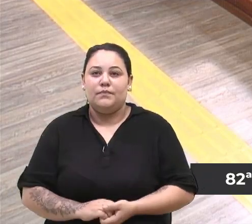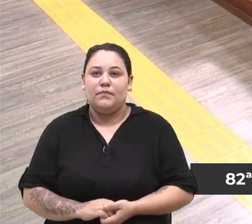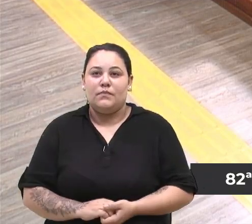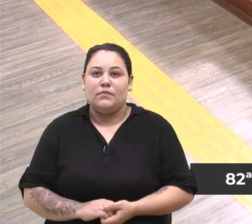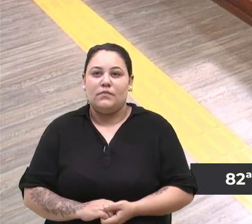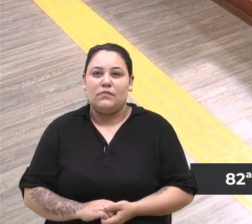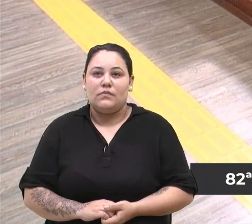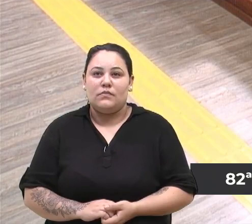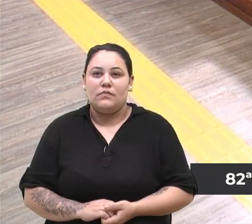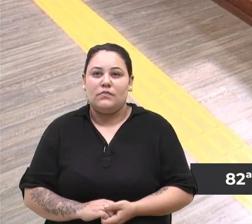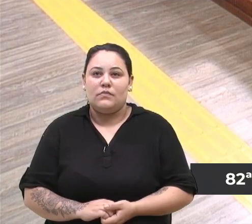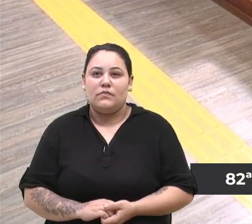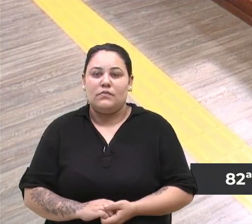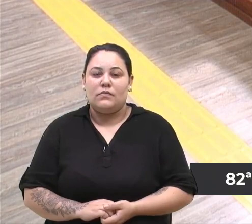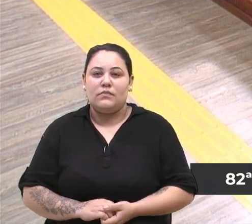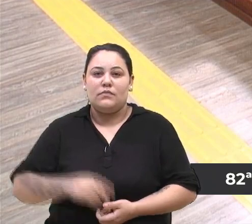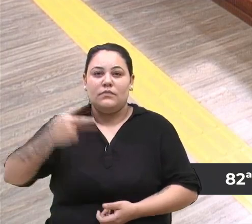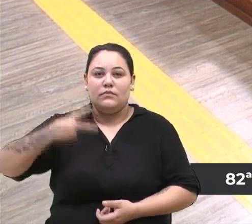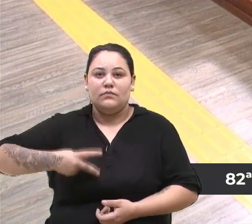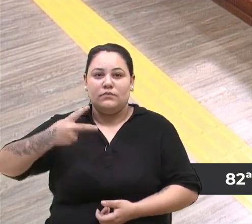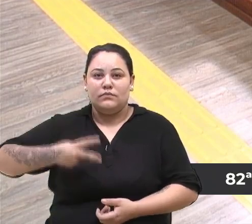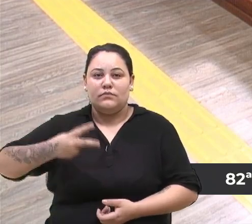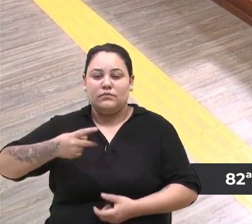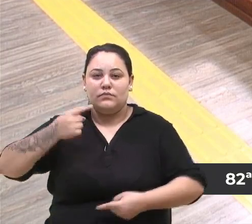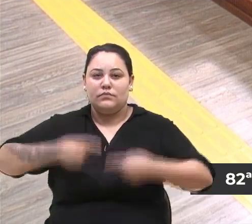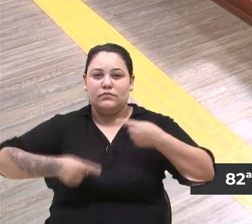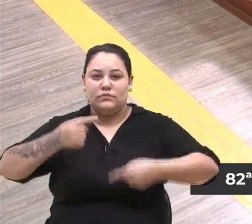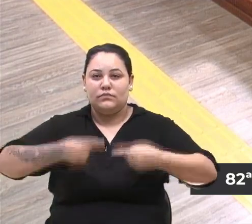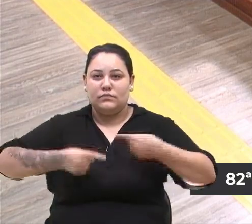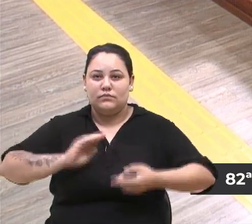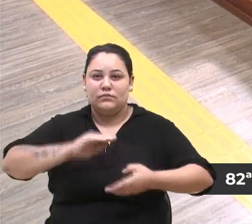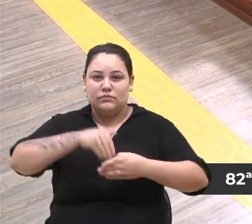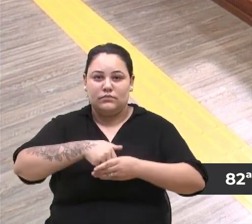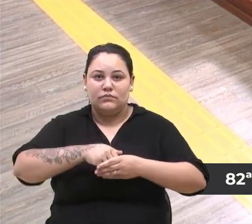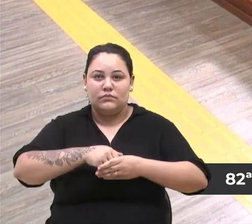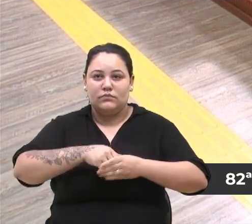Em segunda discussão e votação, projeto de lei complementar 39, 2023.